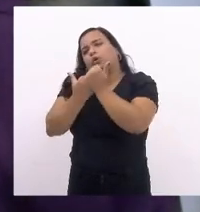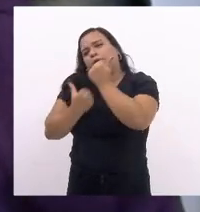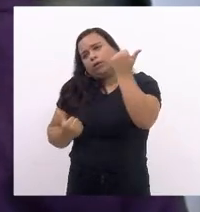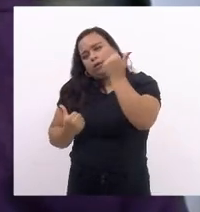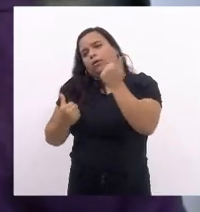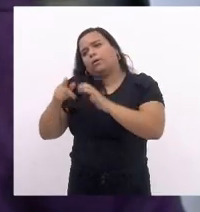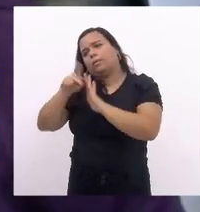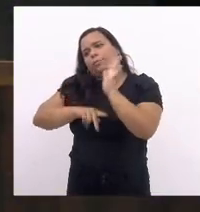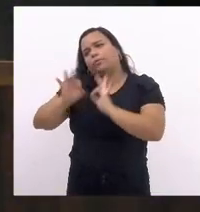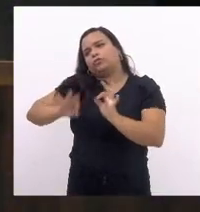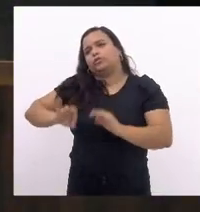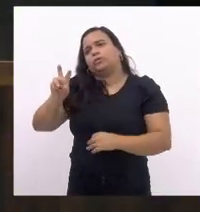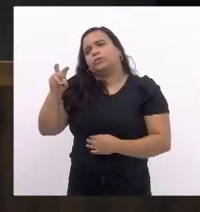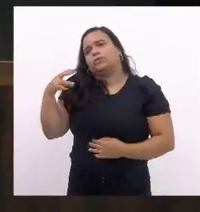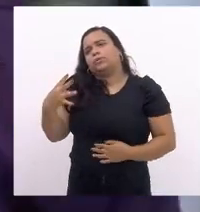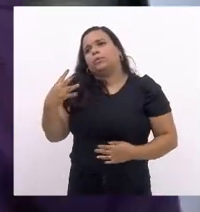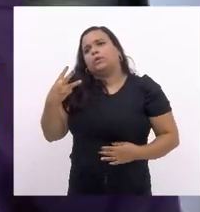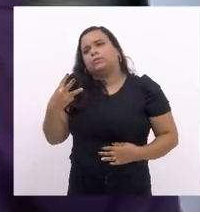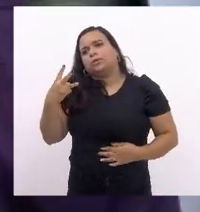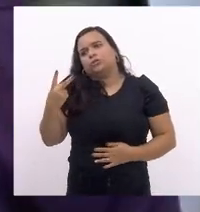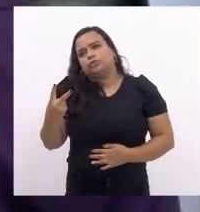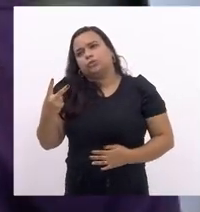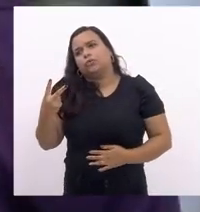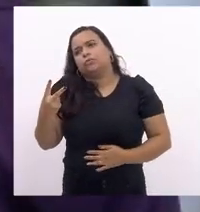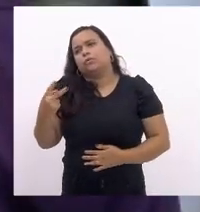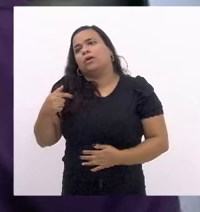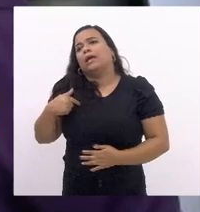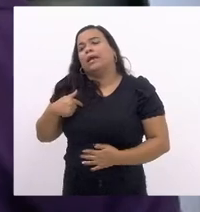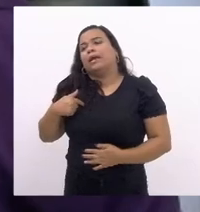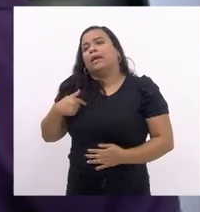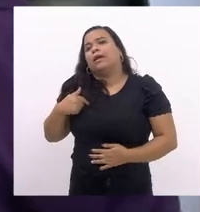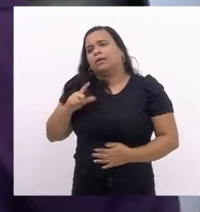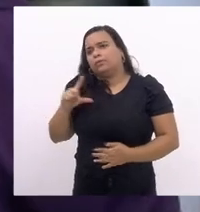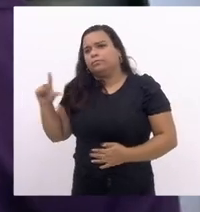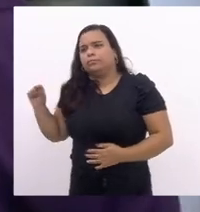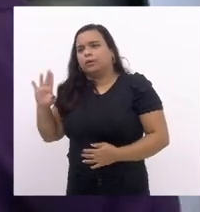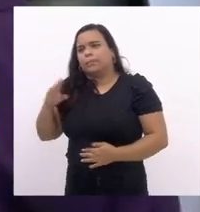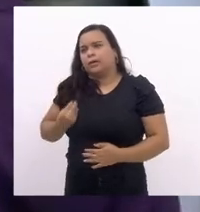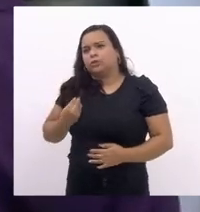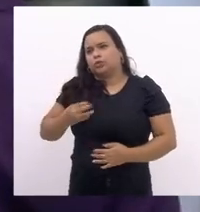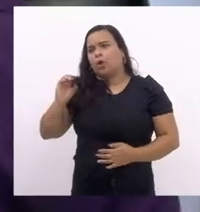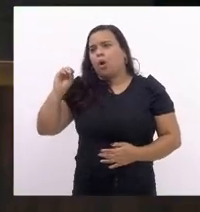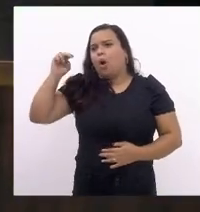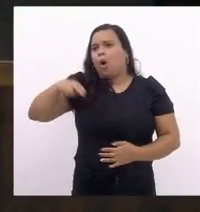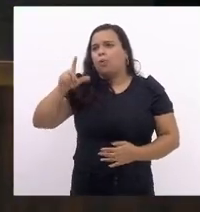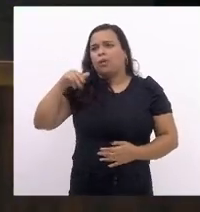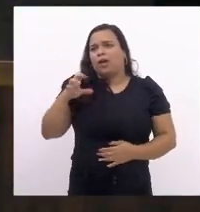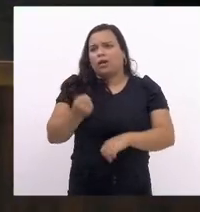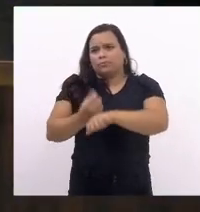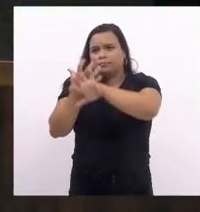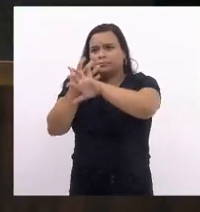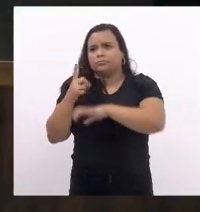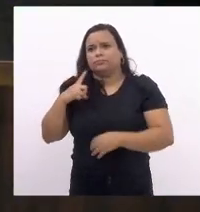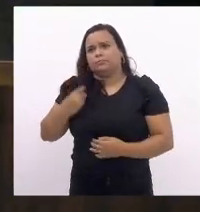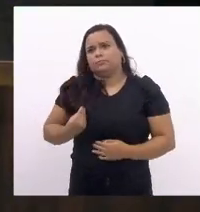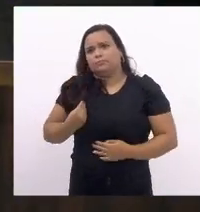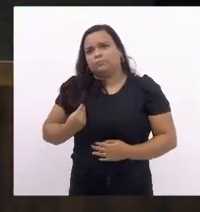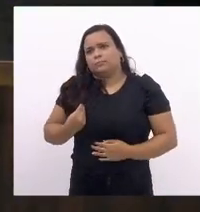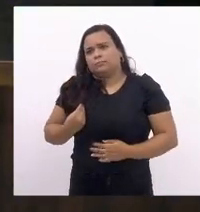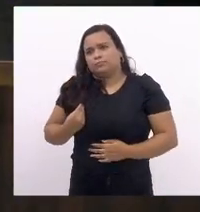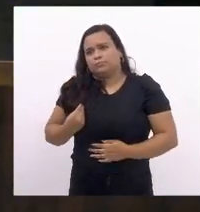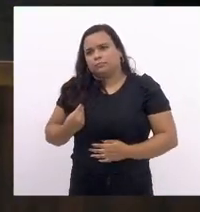5432, presidente. Ok. Dizer que eu estou ausente aí do plenário, mas eu estou aqui online, tá? Tá, Vossa Excelência, pode